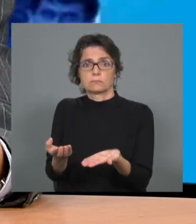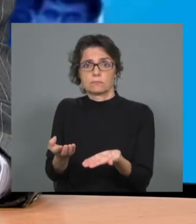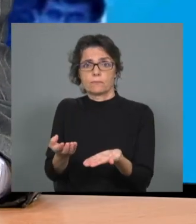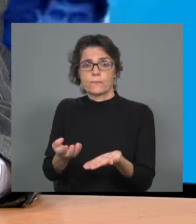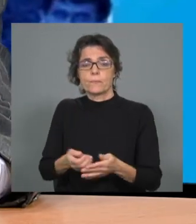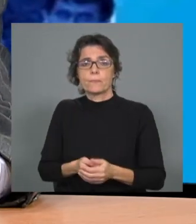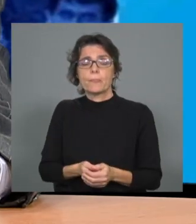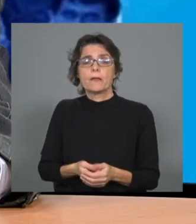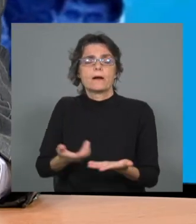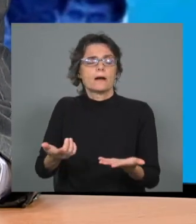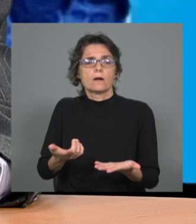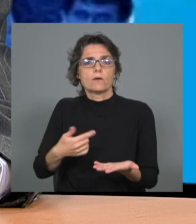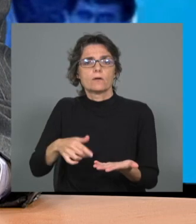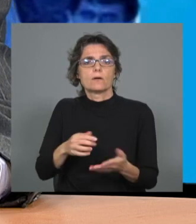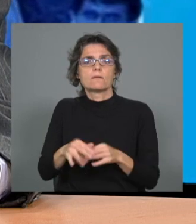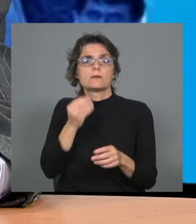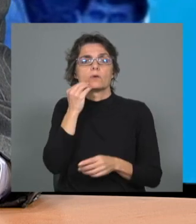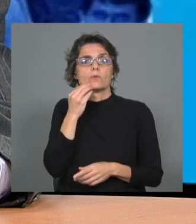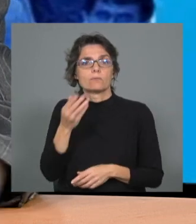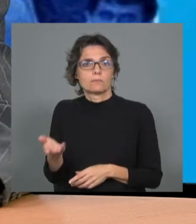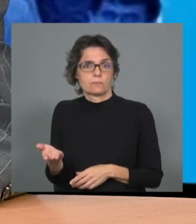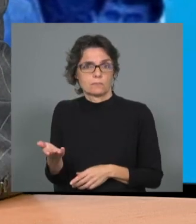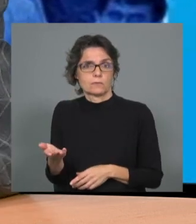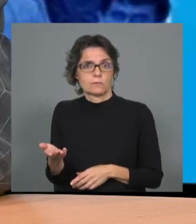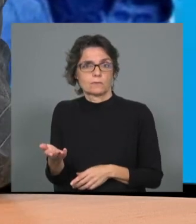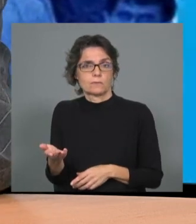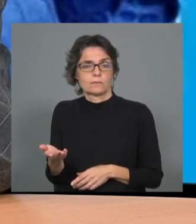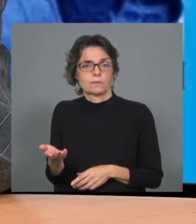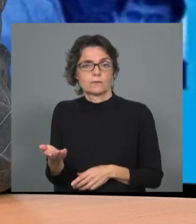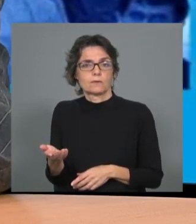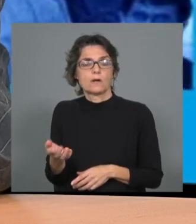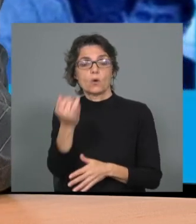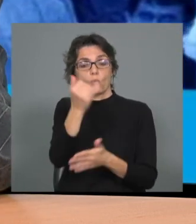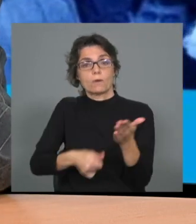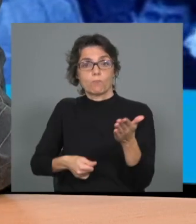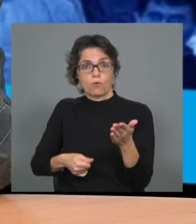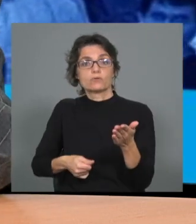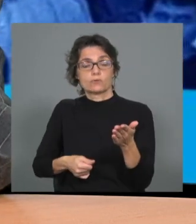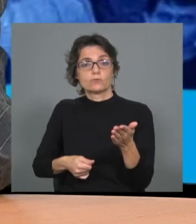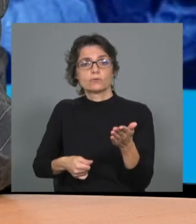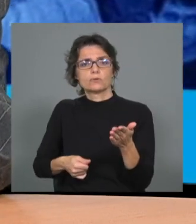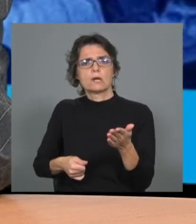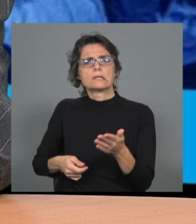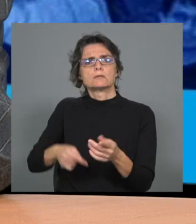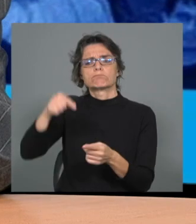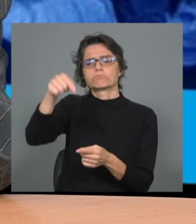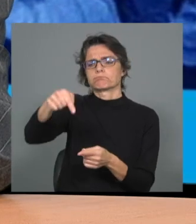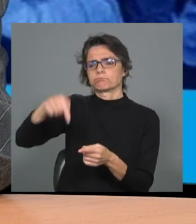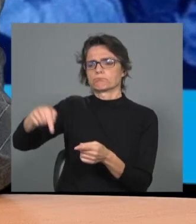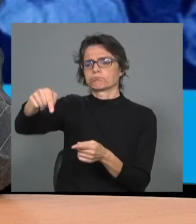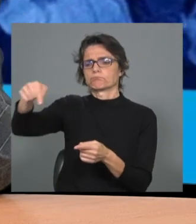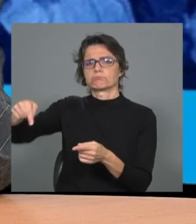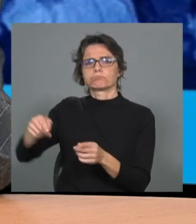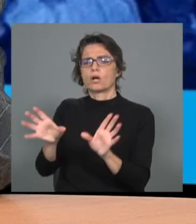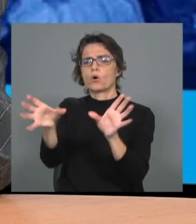portanto, como é que o fazia? Adscrevia os impostos de determinadas zonas a grupos ou